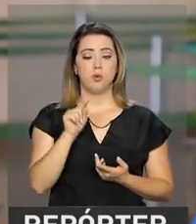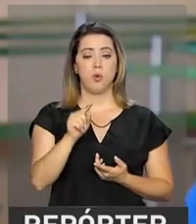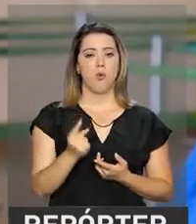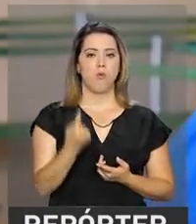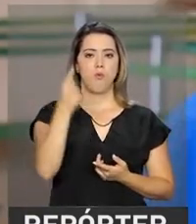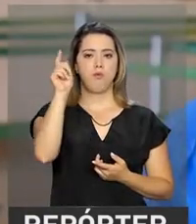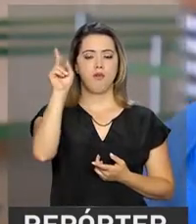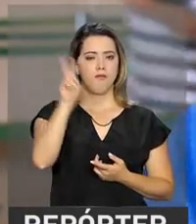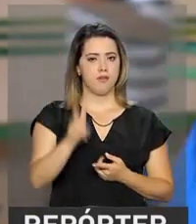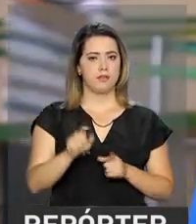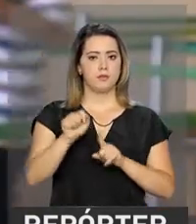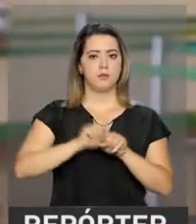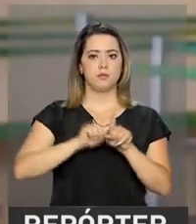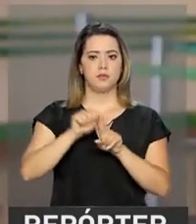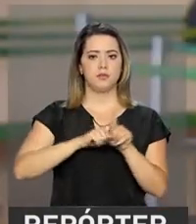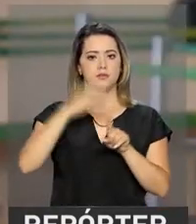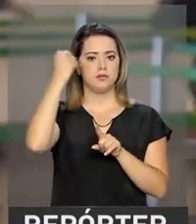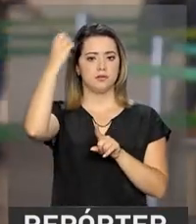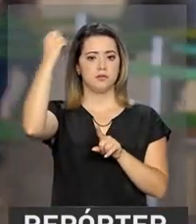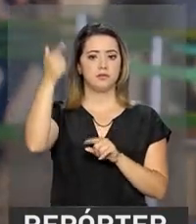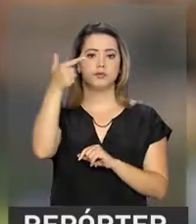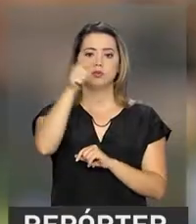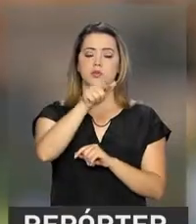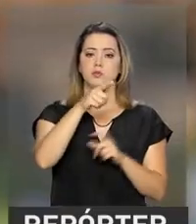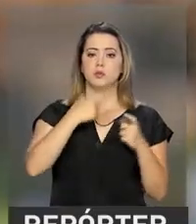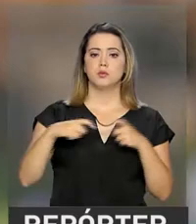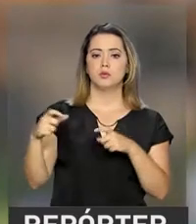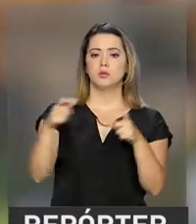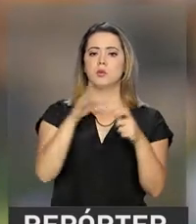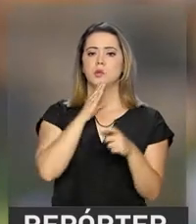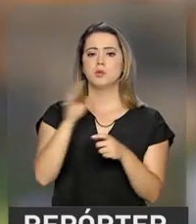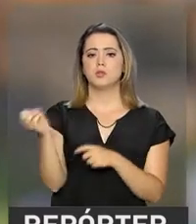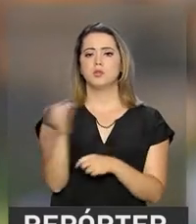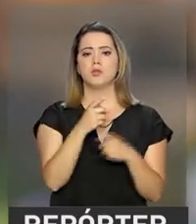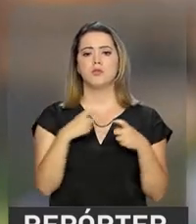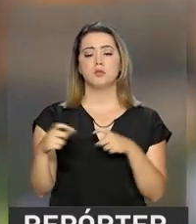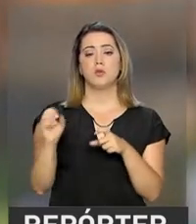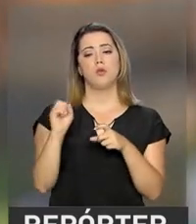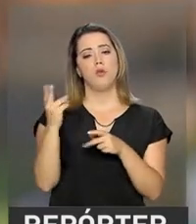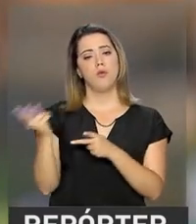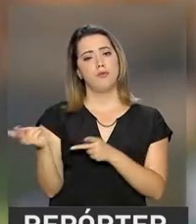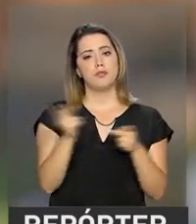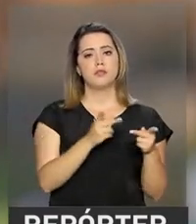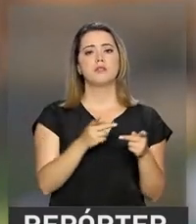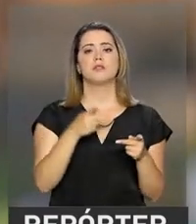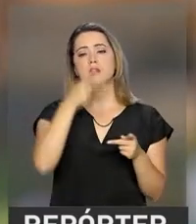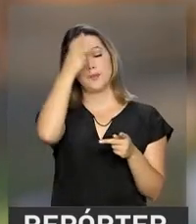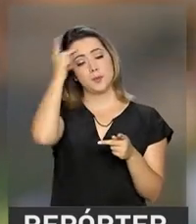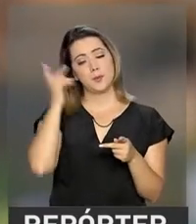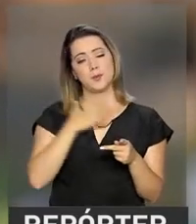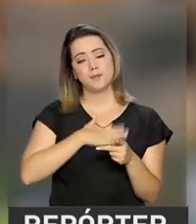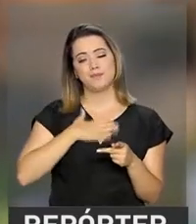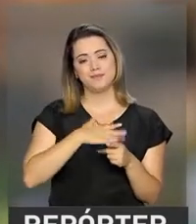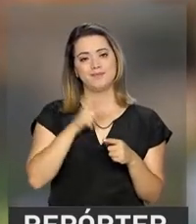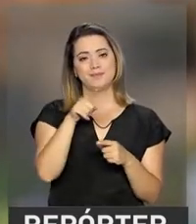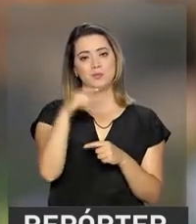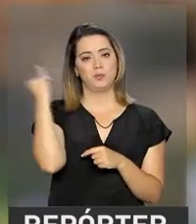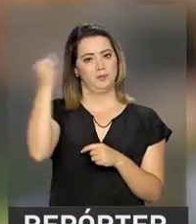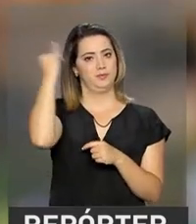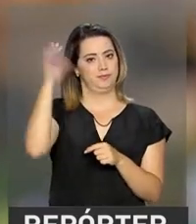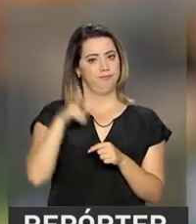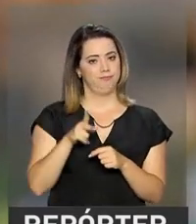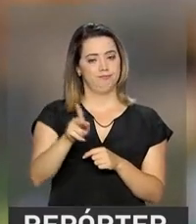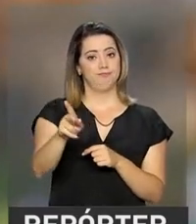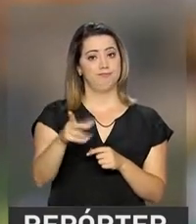menos uma vez por mês ela pega o avião e vai passear conhecer lugares novos ou visitar pessoas queridas o importante para ela estar